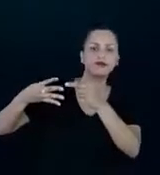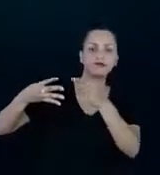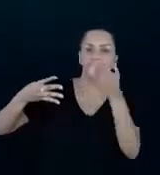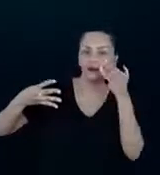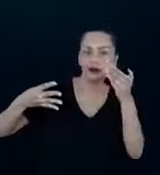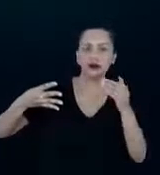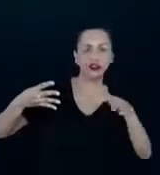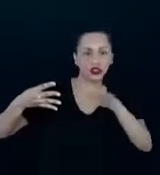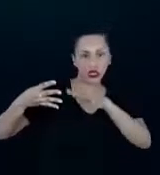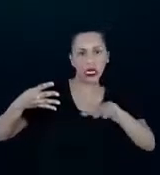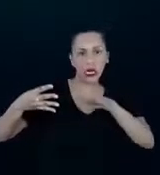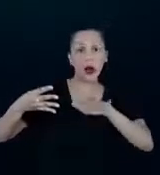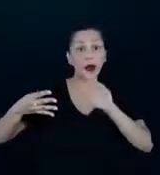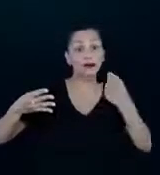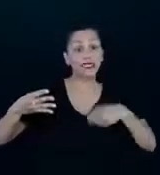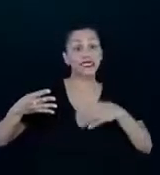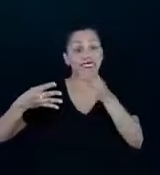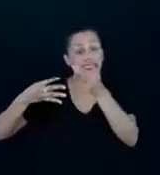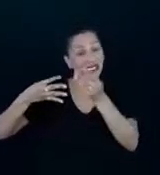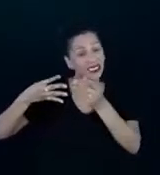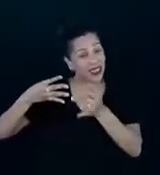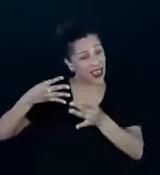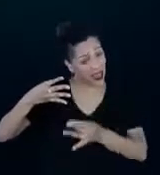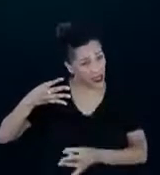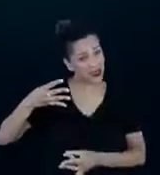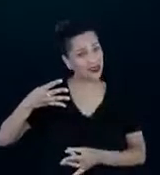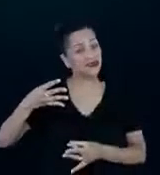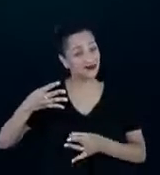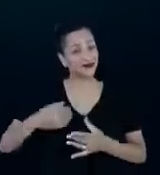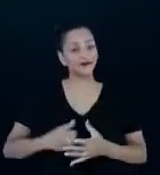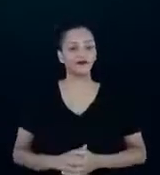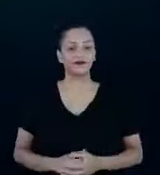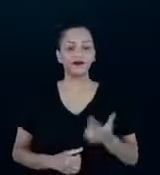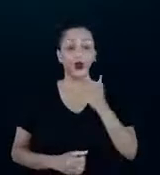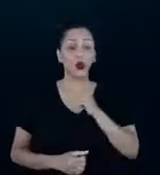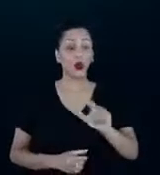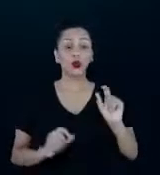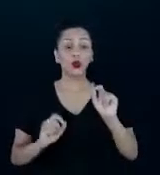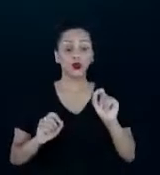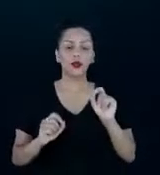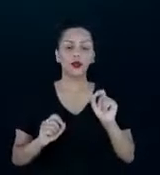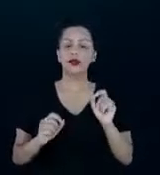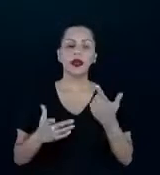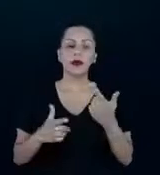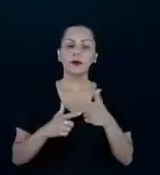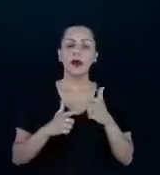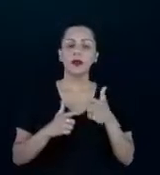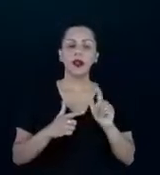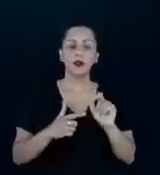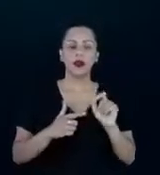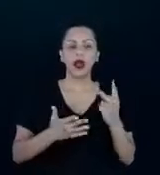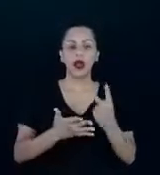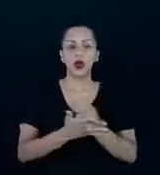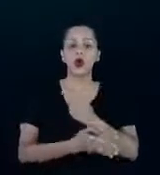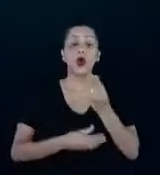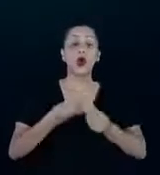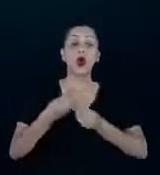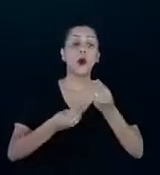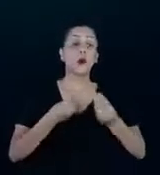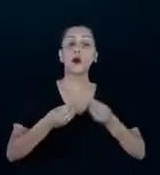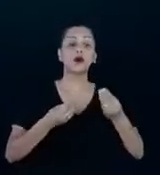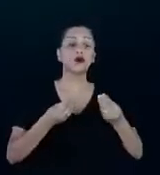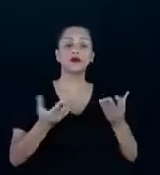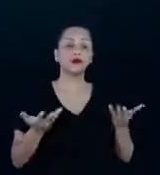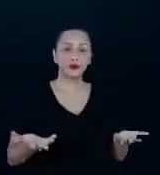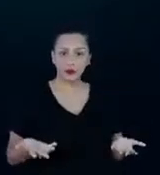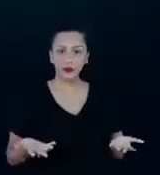geral, mas é fundamental que eles sejam mais detalhados. Outro problema é que é a forma com que acontecerá essa avaliação. Né? Esses